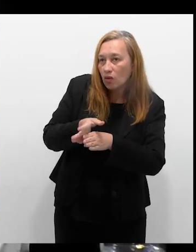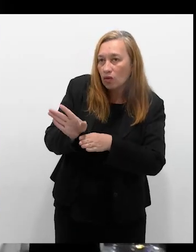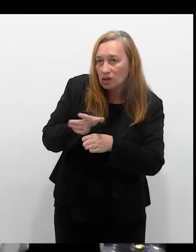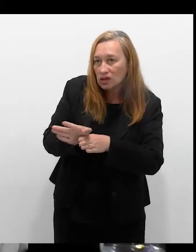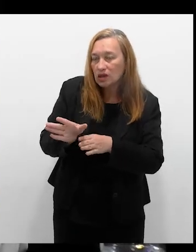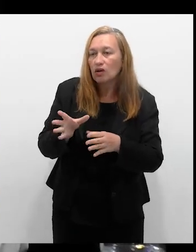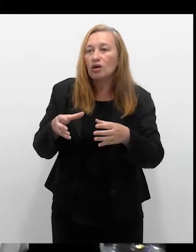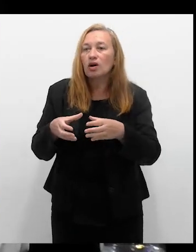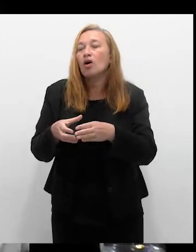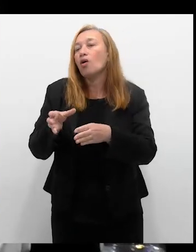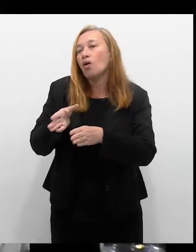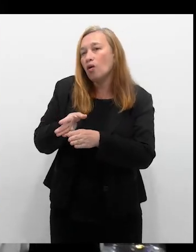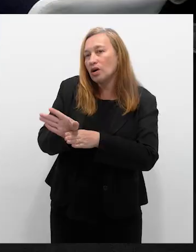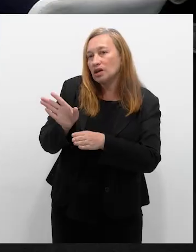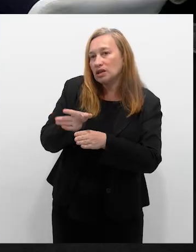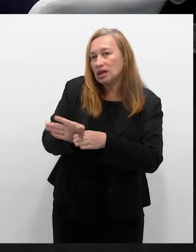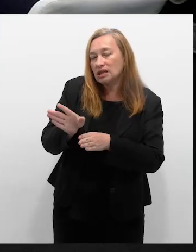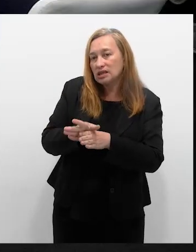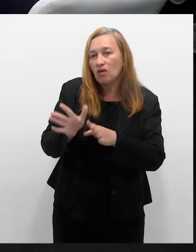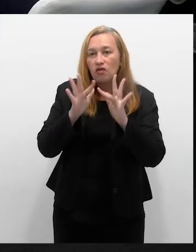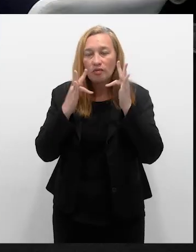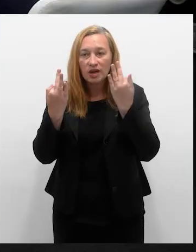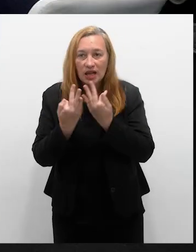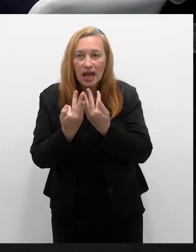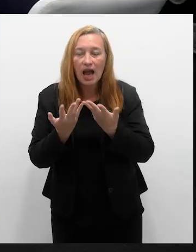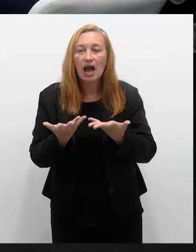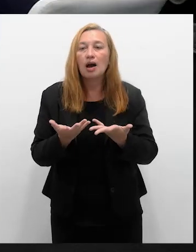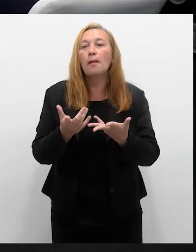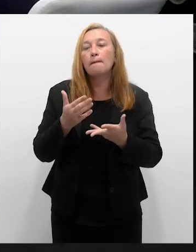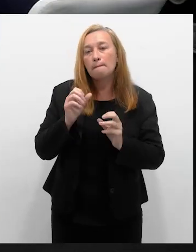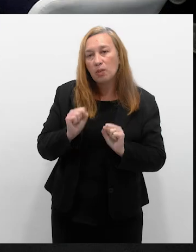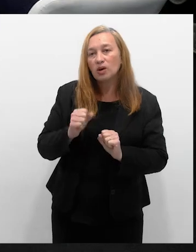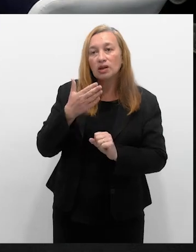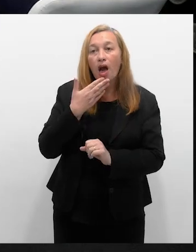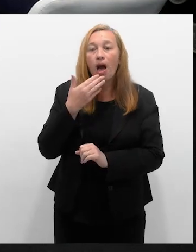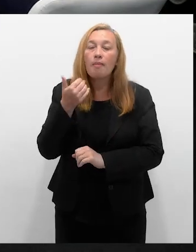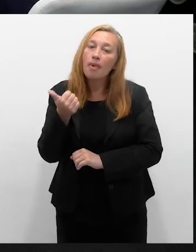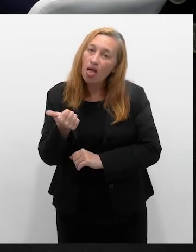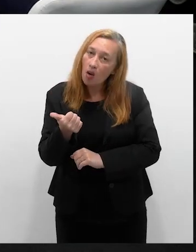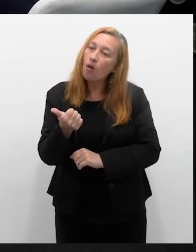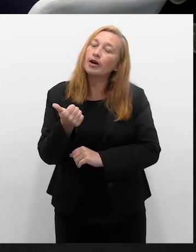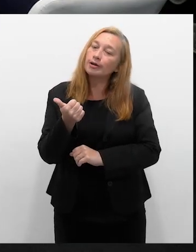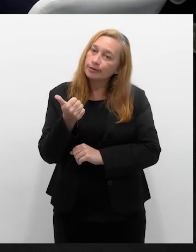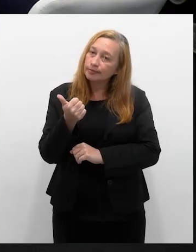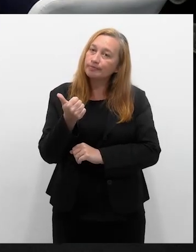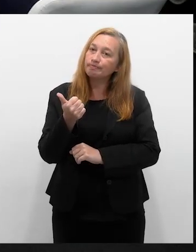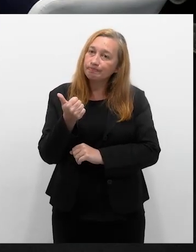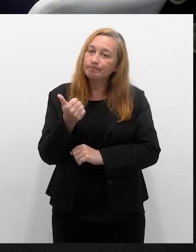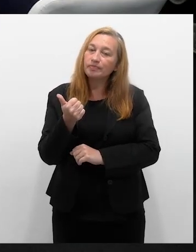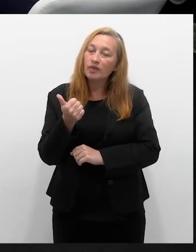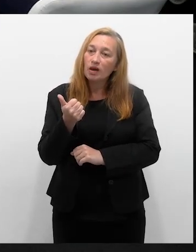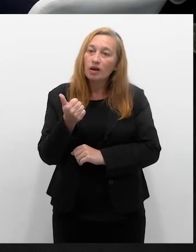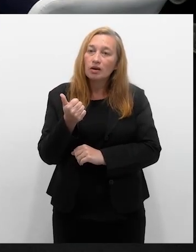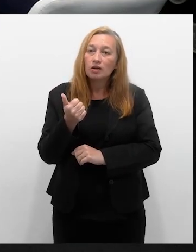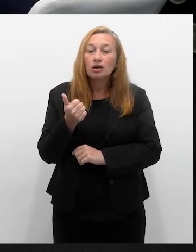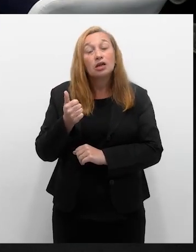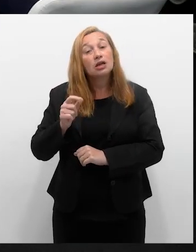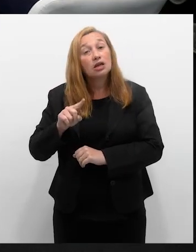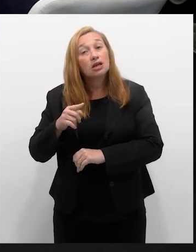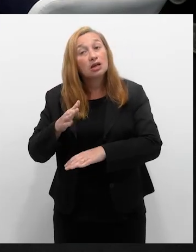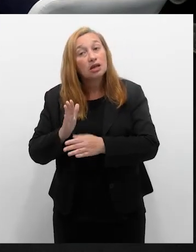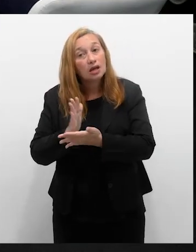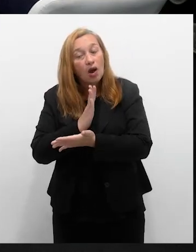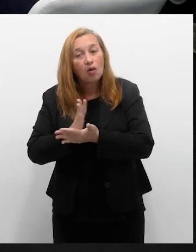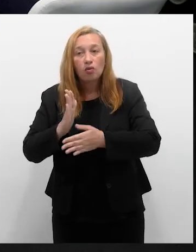orientação parental, orientação familiar, ela pode ter uma melhora tão substancial para, talvez, em